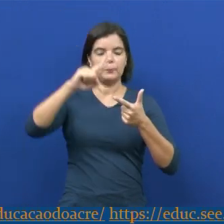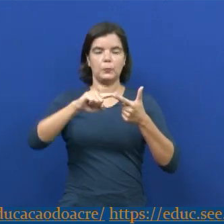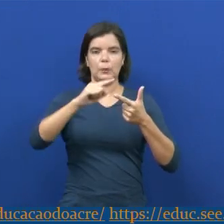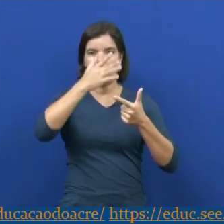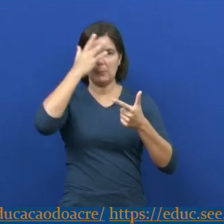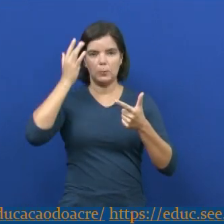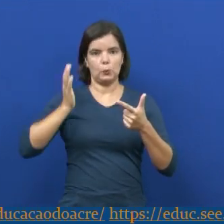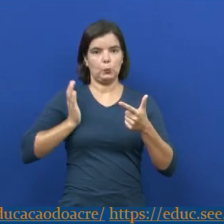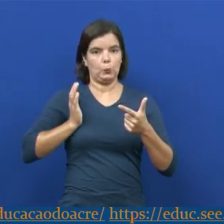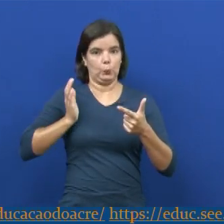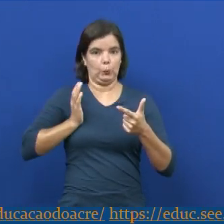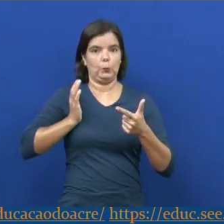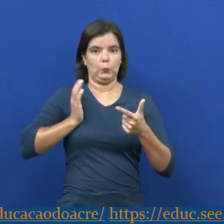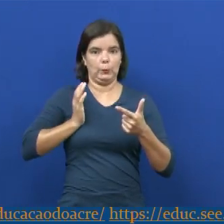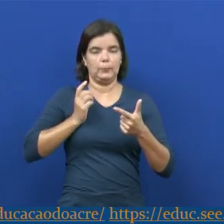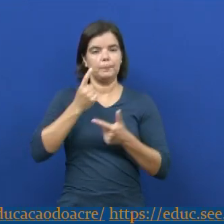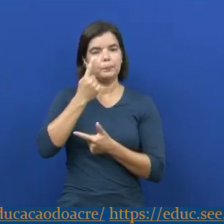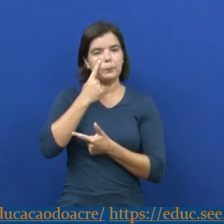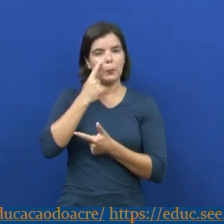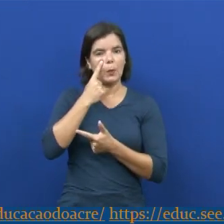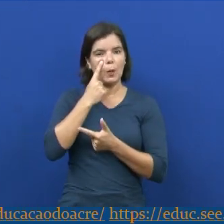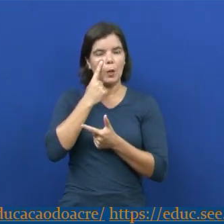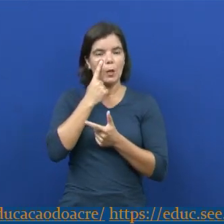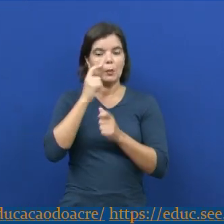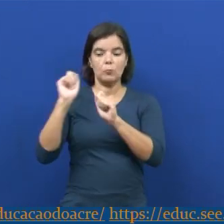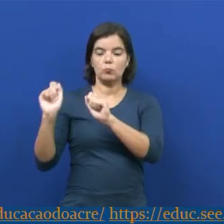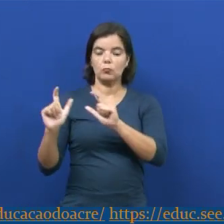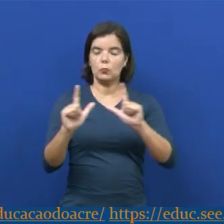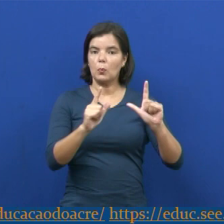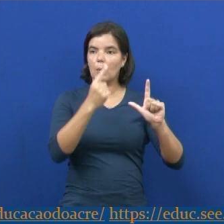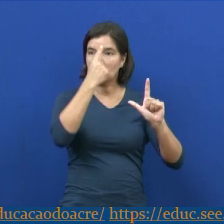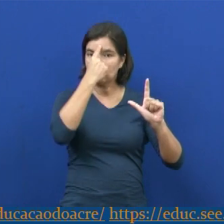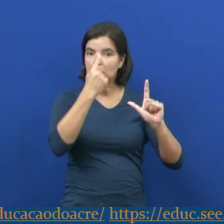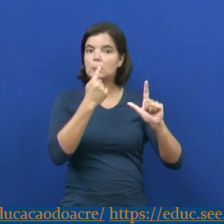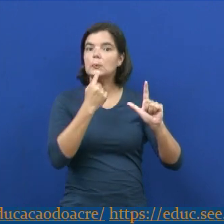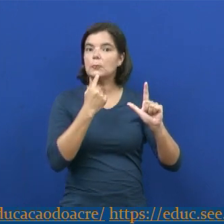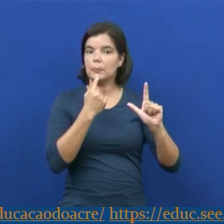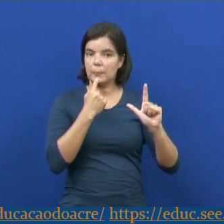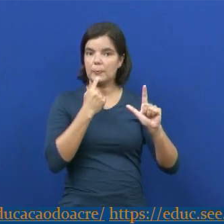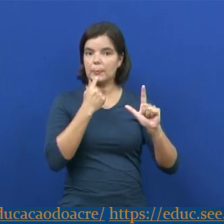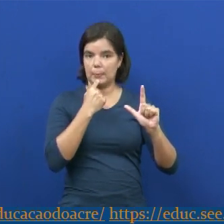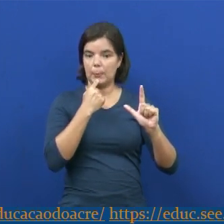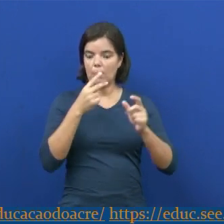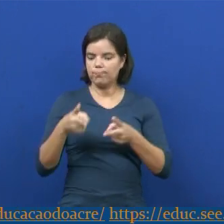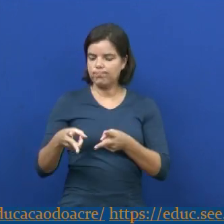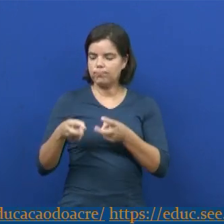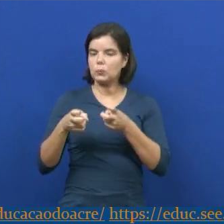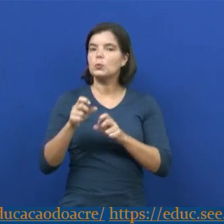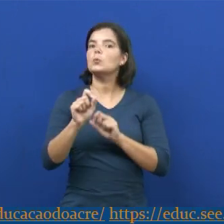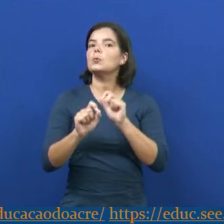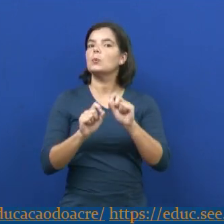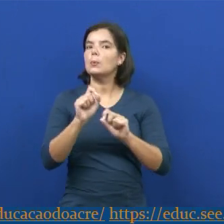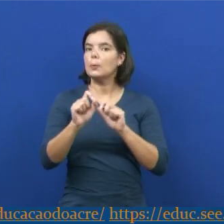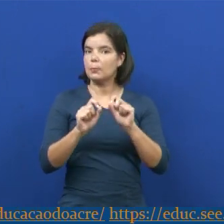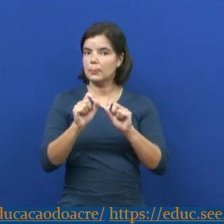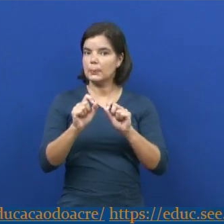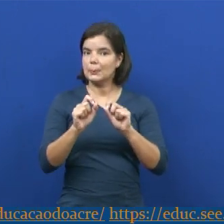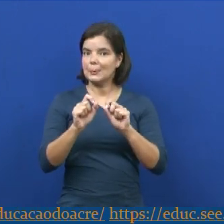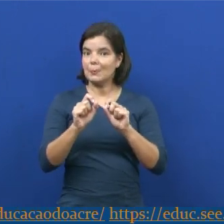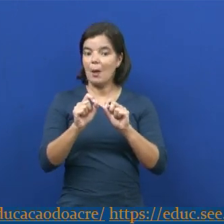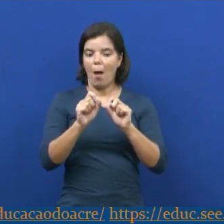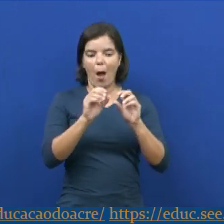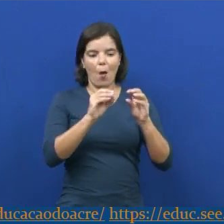burguesia. Observem bem esse slide, essa imagem, que você vai perceber o seguinte: há